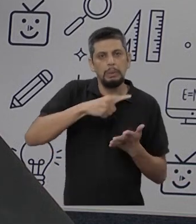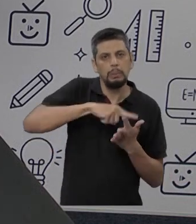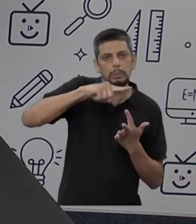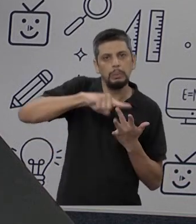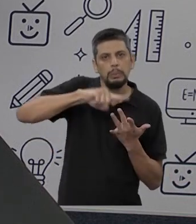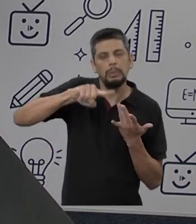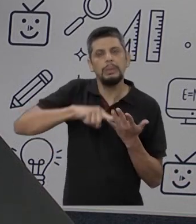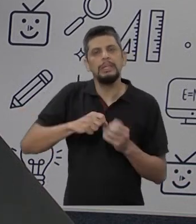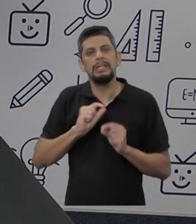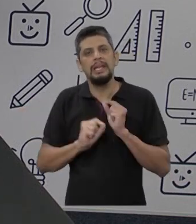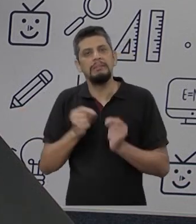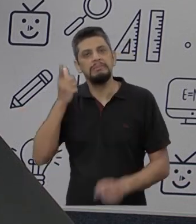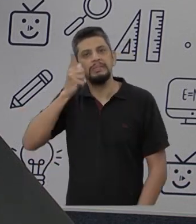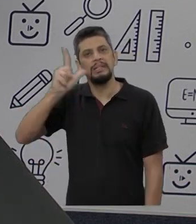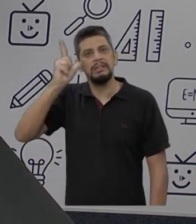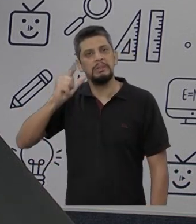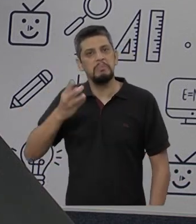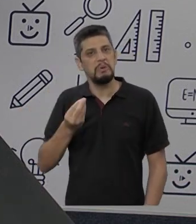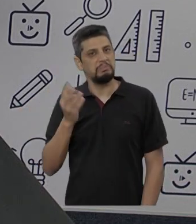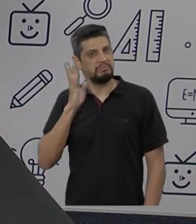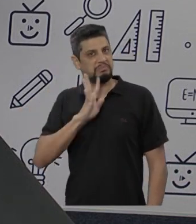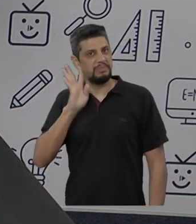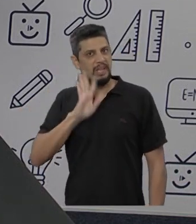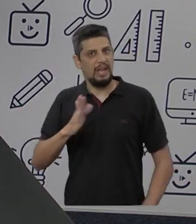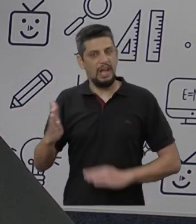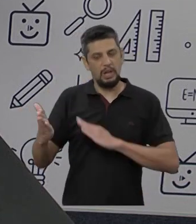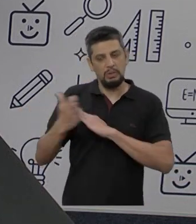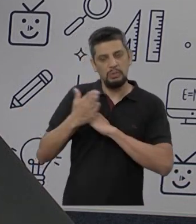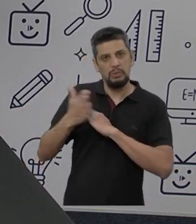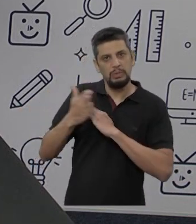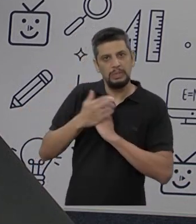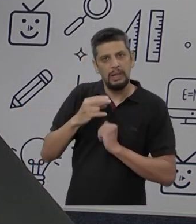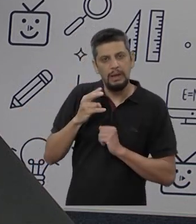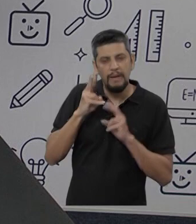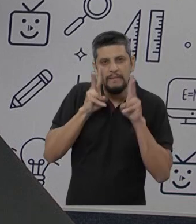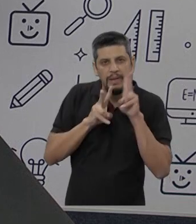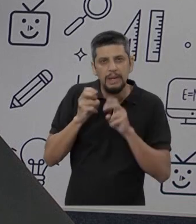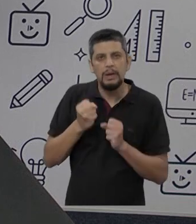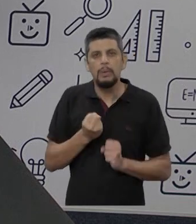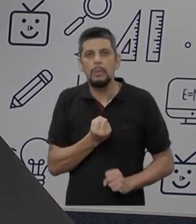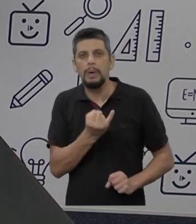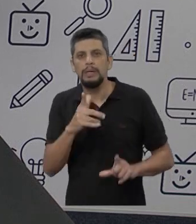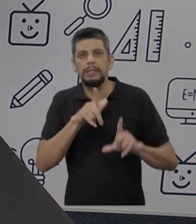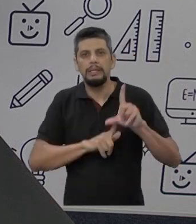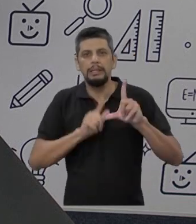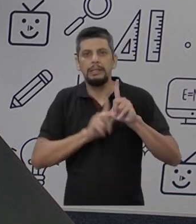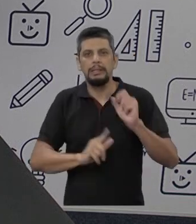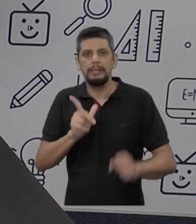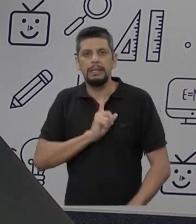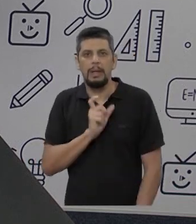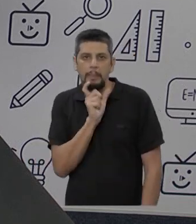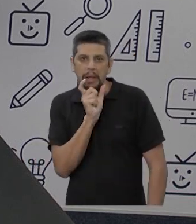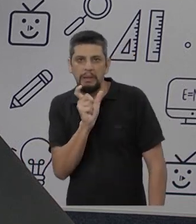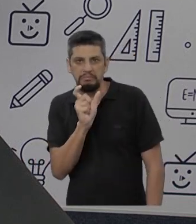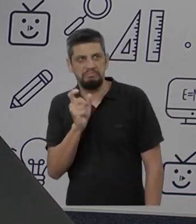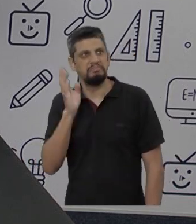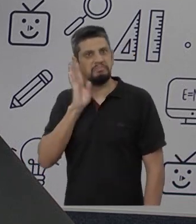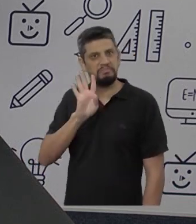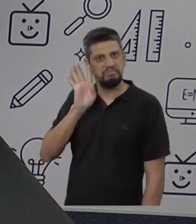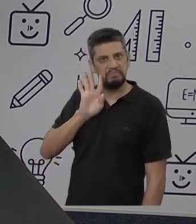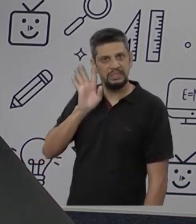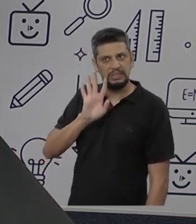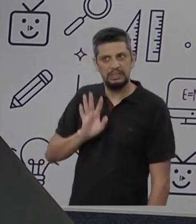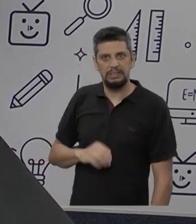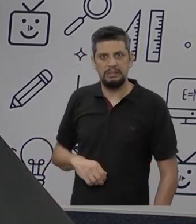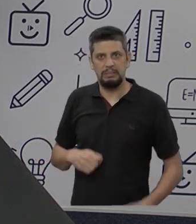as letrinhas e vê quem ganhou. É divertido e ainda ajuda a gente a identificar as letras e quantidade de letras na palavra. Legal, né? E não